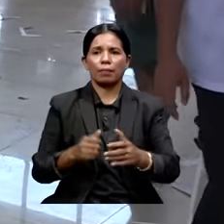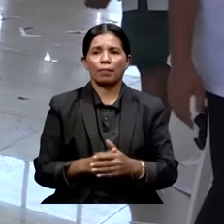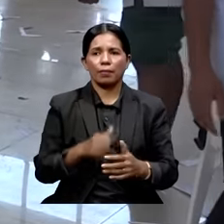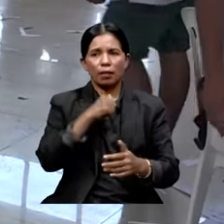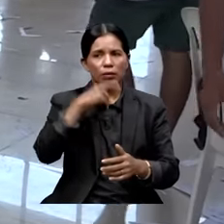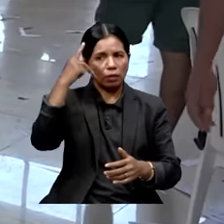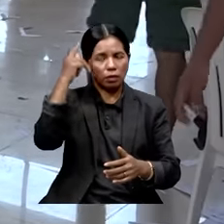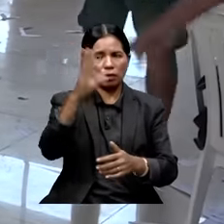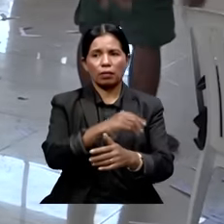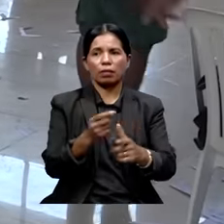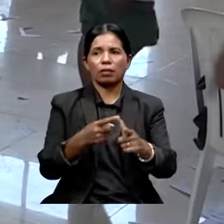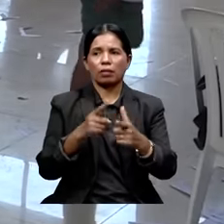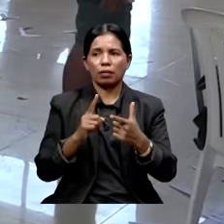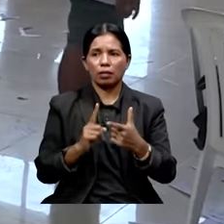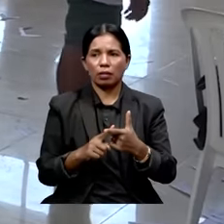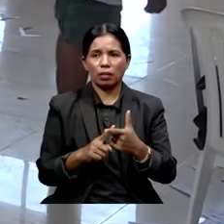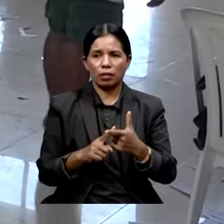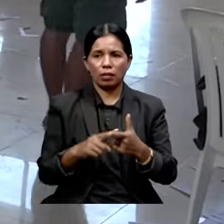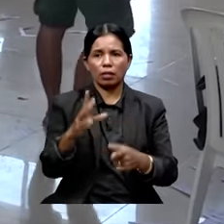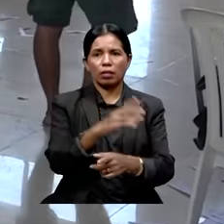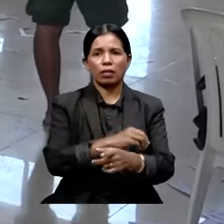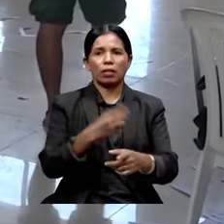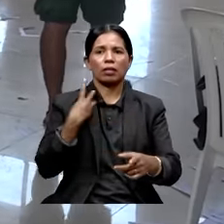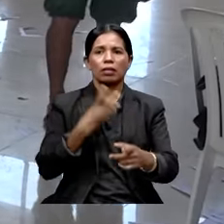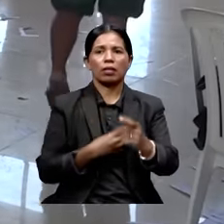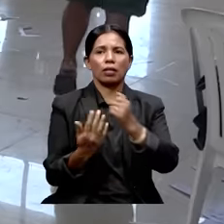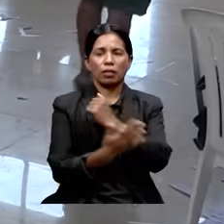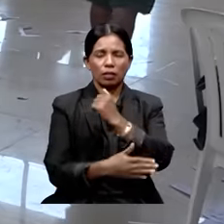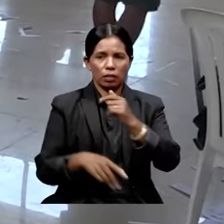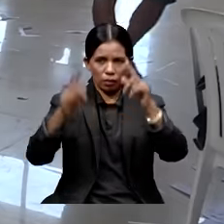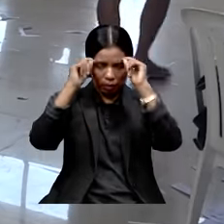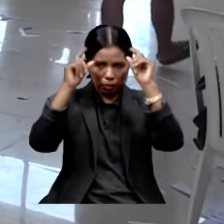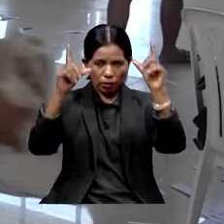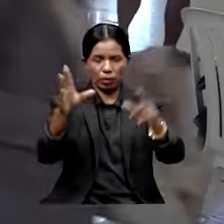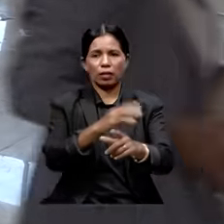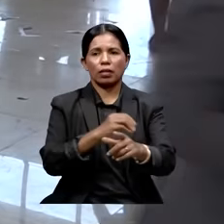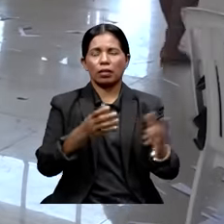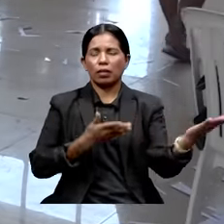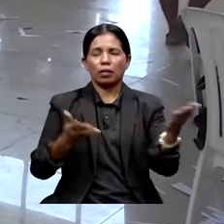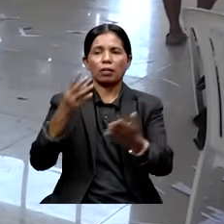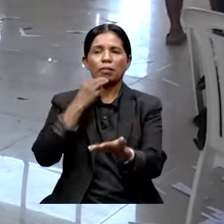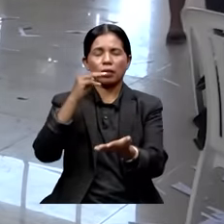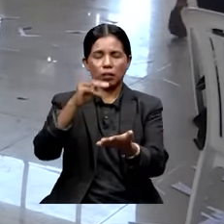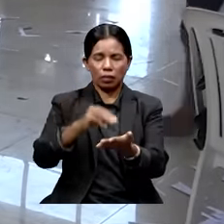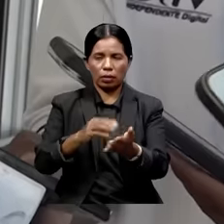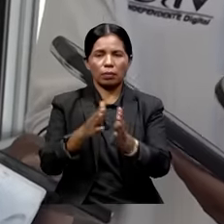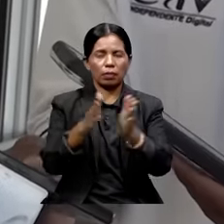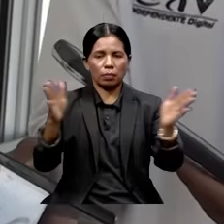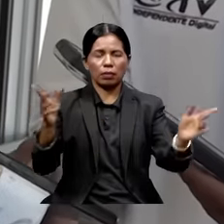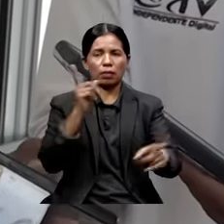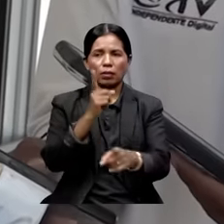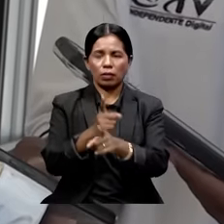Papa João Paulo II, Samaain e Tenerai Dove em Timor-Leste, ouro mensagem ida na Bebote